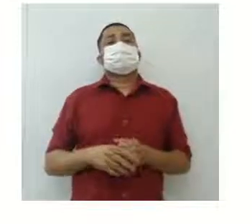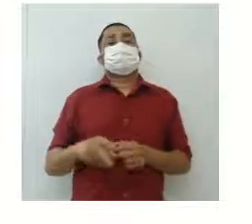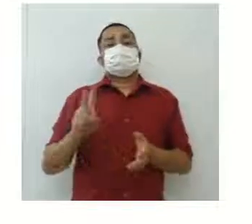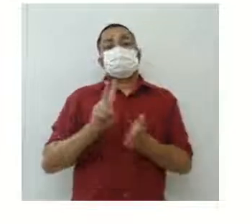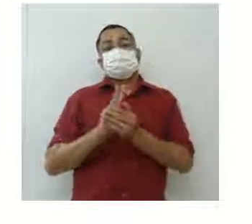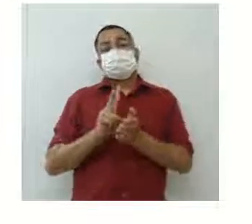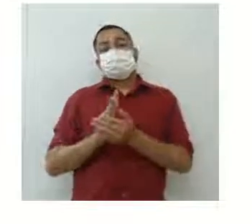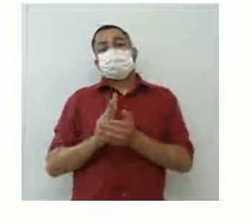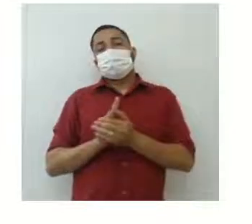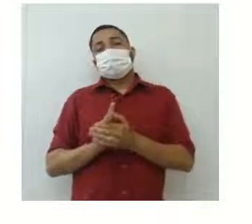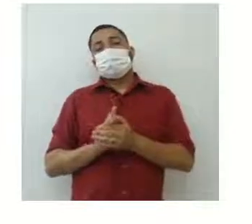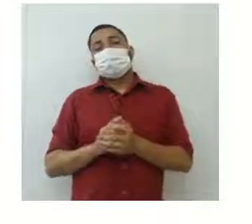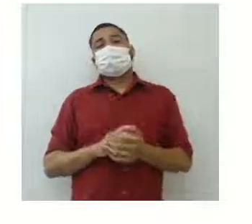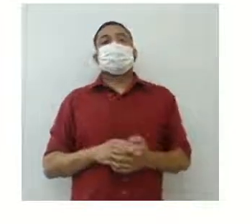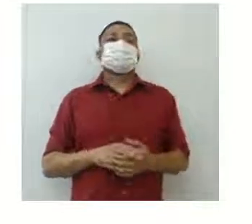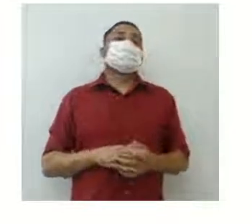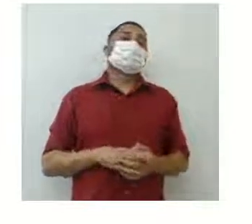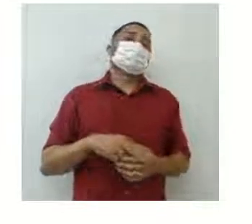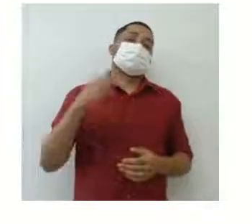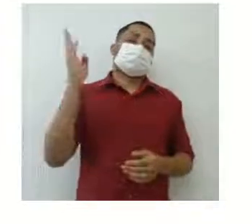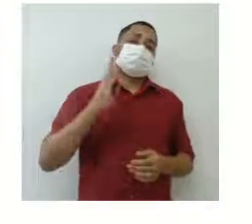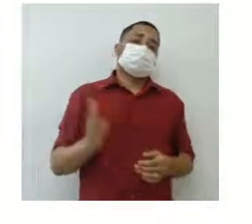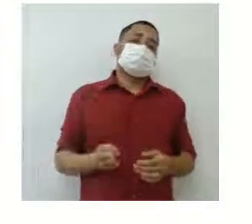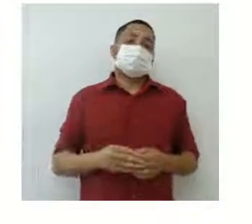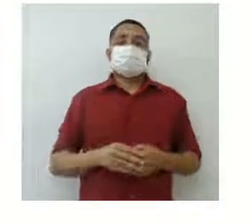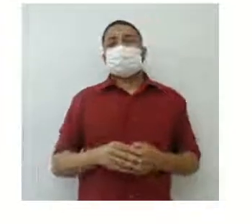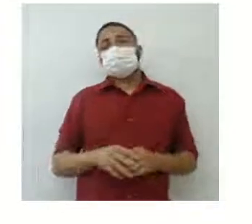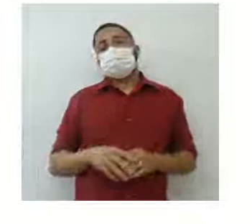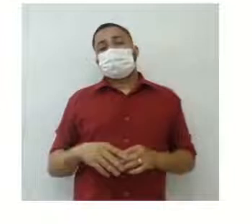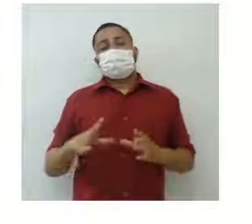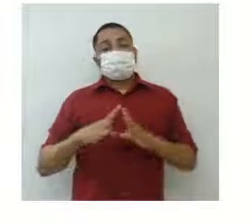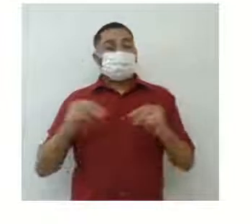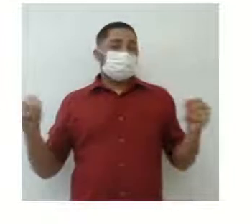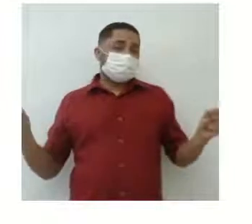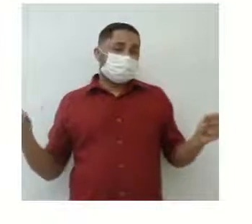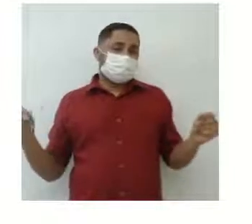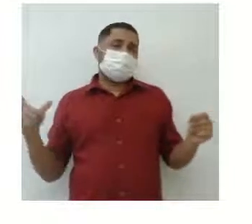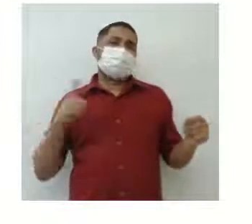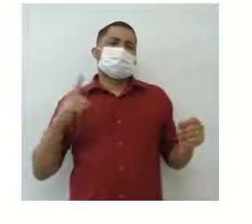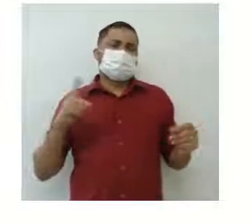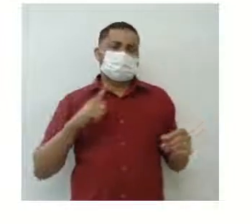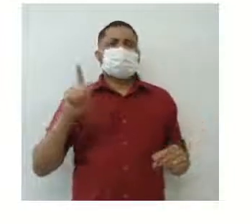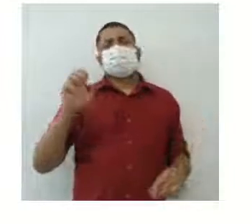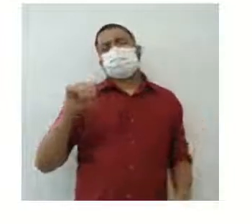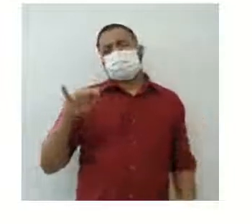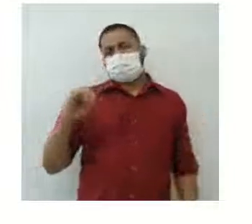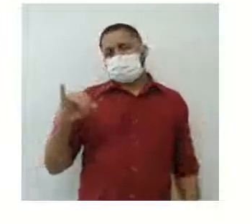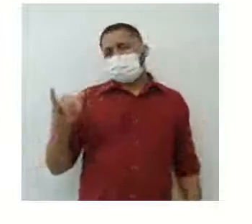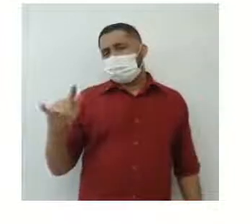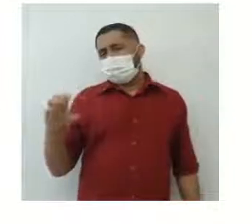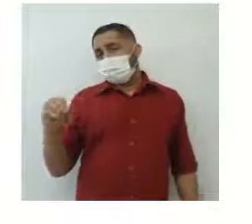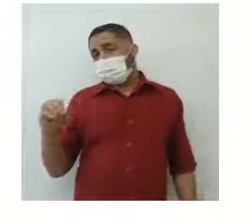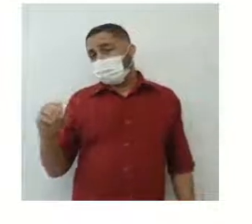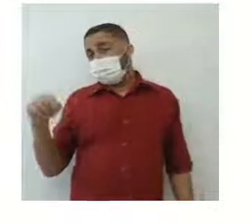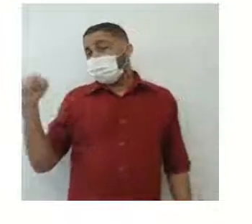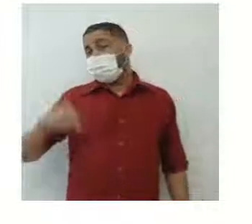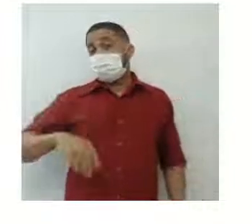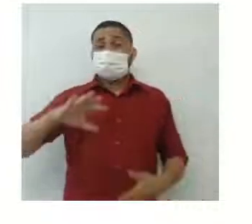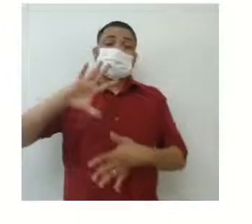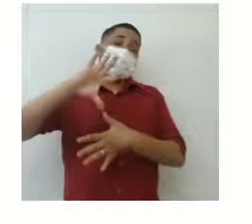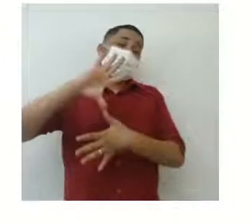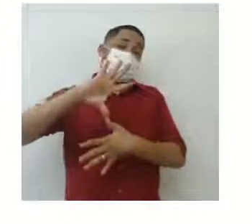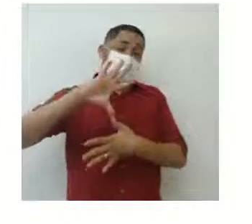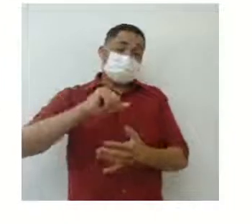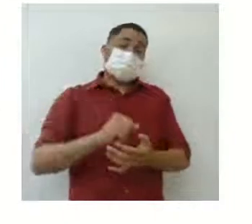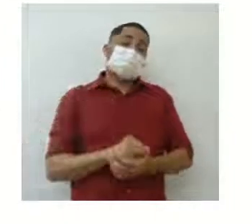nativos do litoral brasileiro foram exterminados. Tá? Houve um genocídio, né? Aqui na América